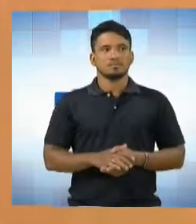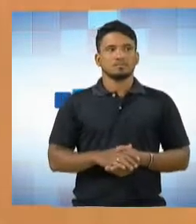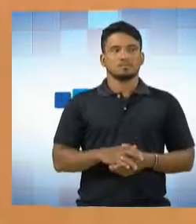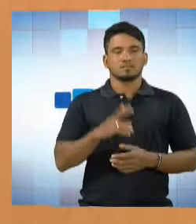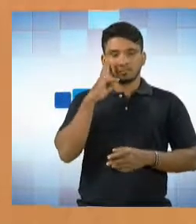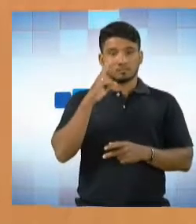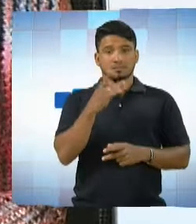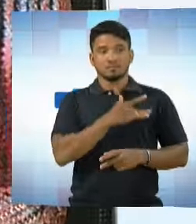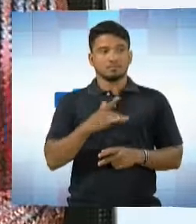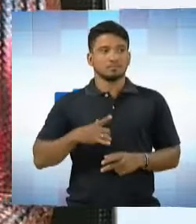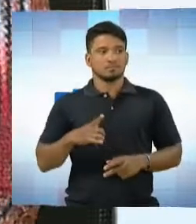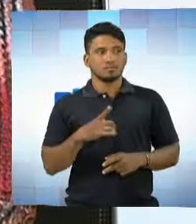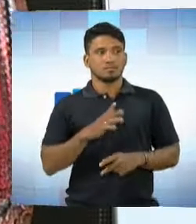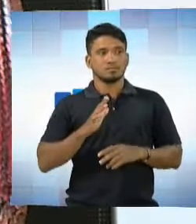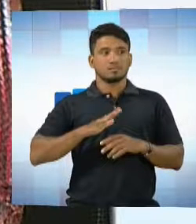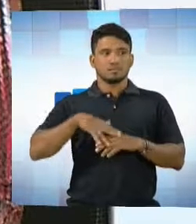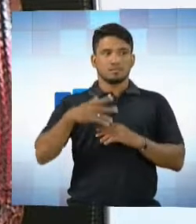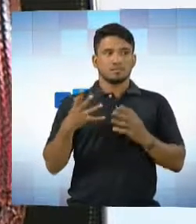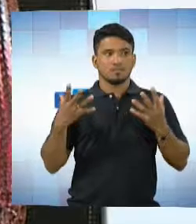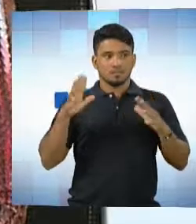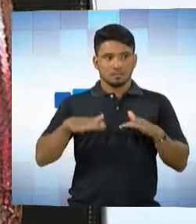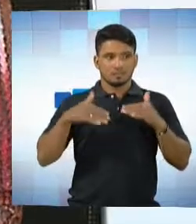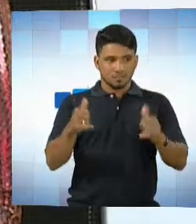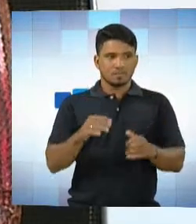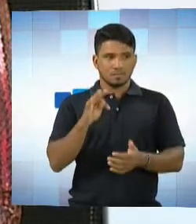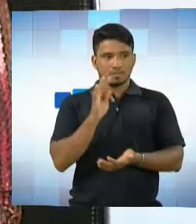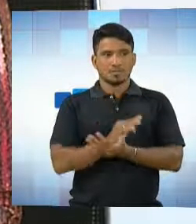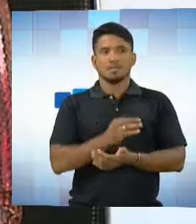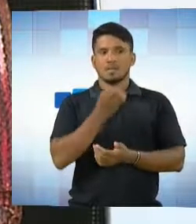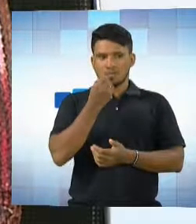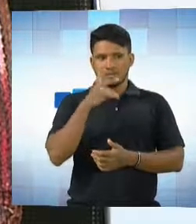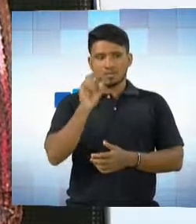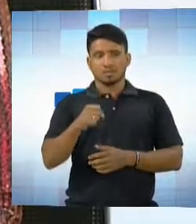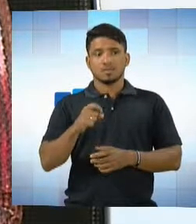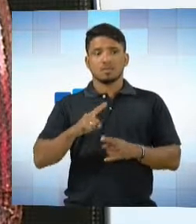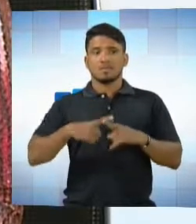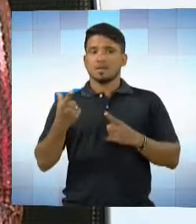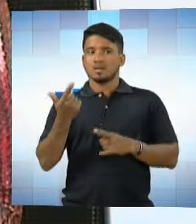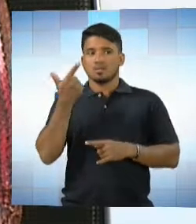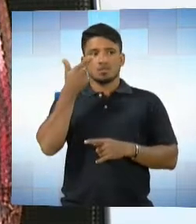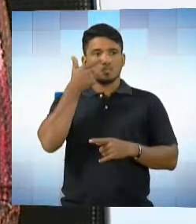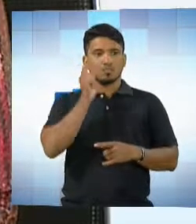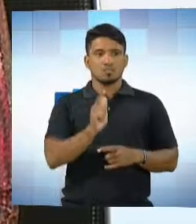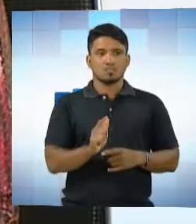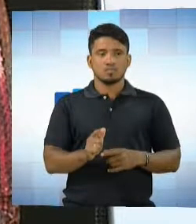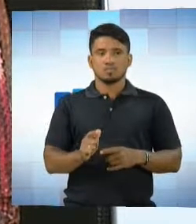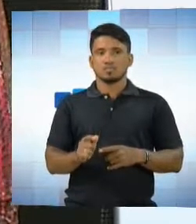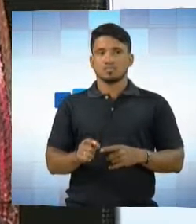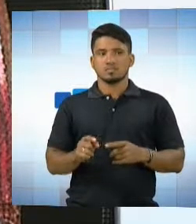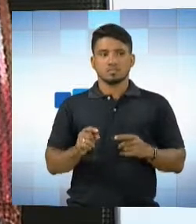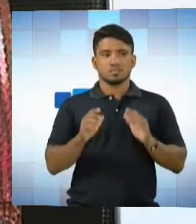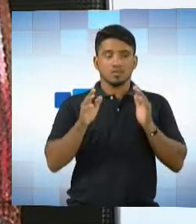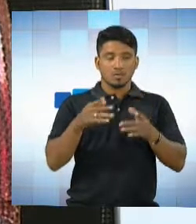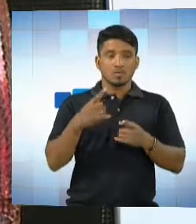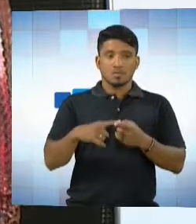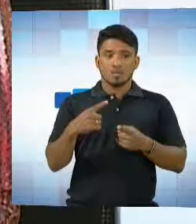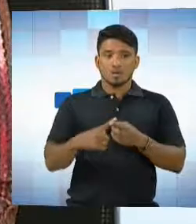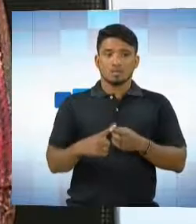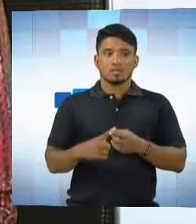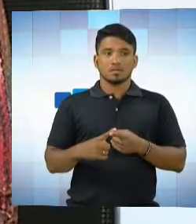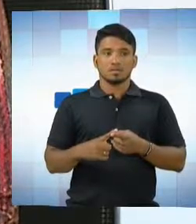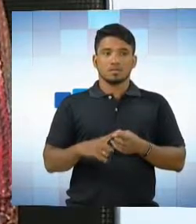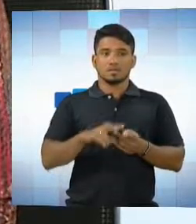da saúde, acho que ainda tem muito a se fazer. Tem a Teresina preparada, mas ela não consegue atender a demanda justamente porque